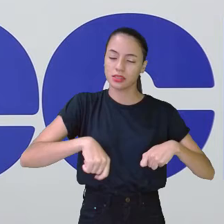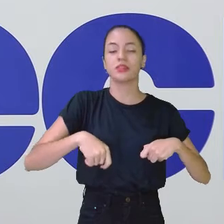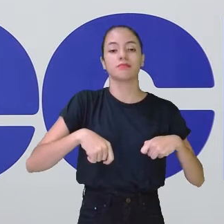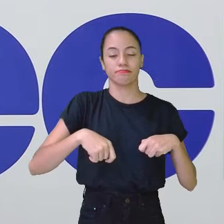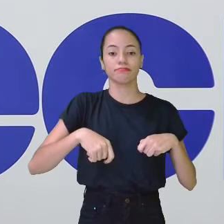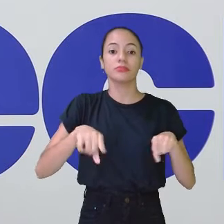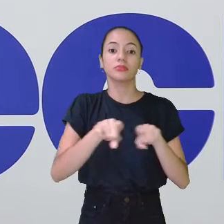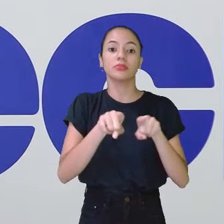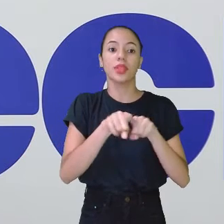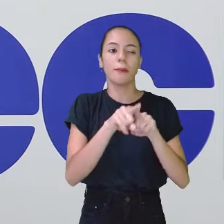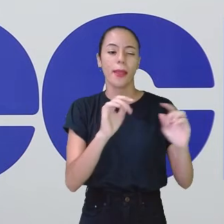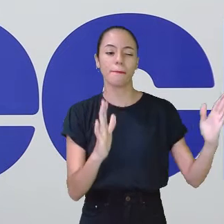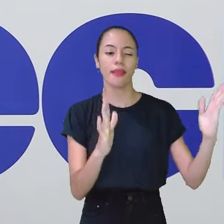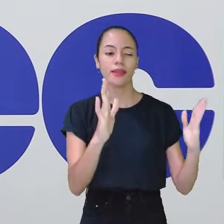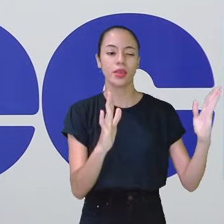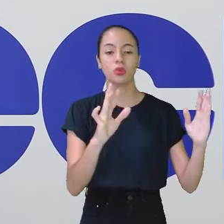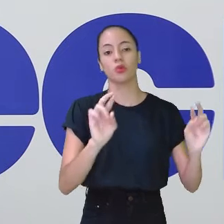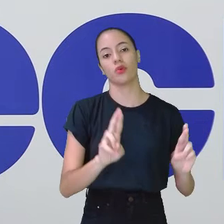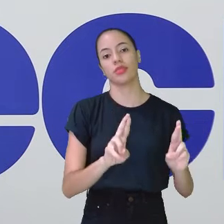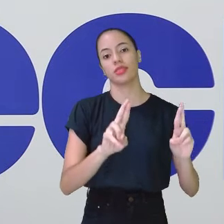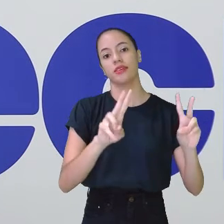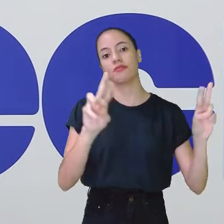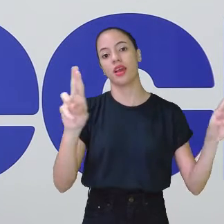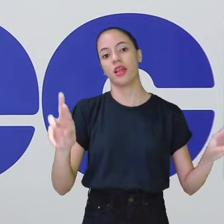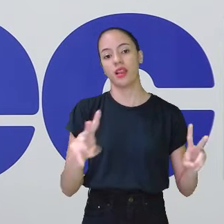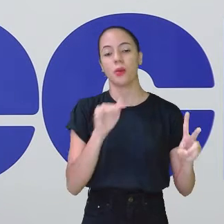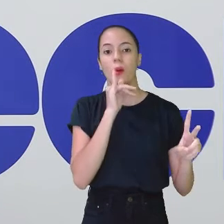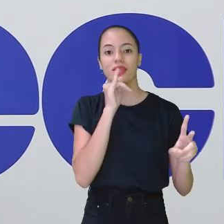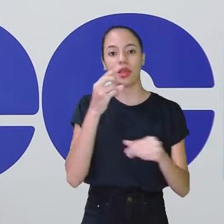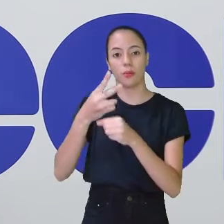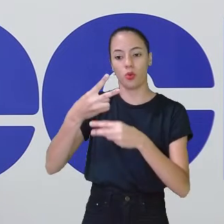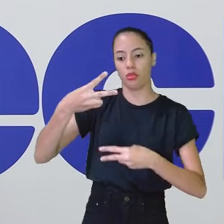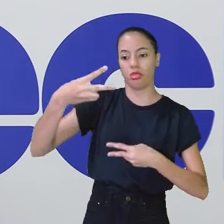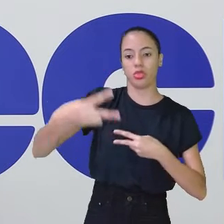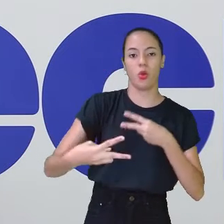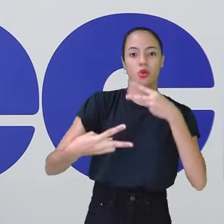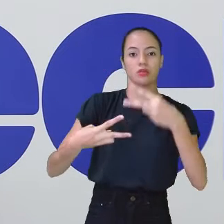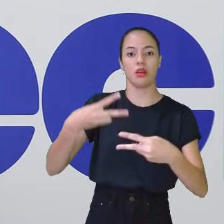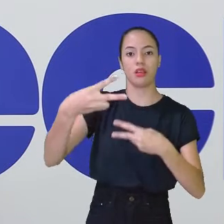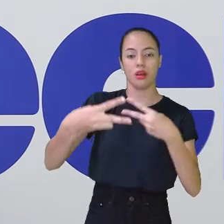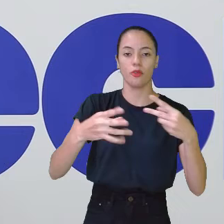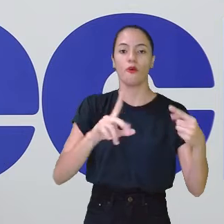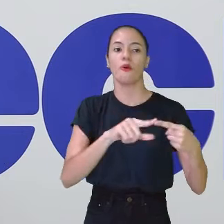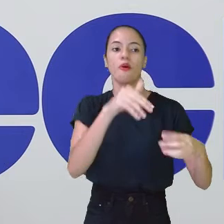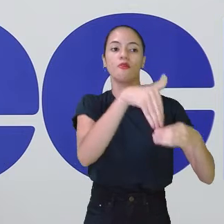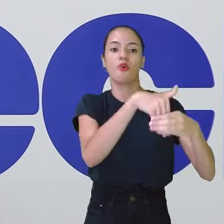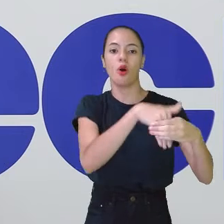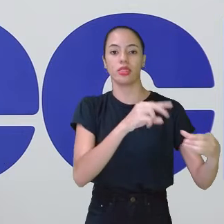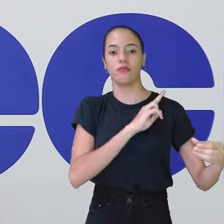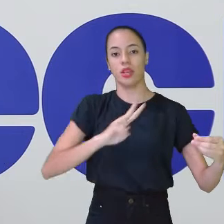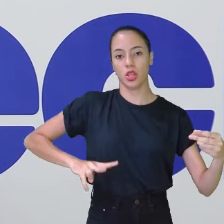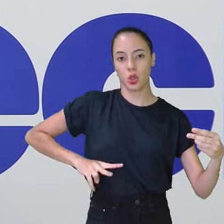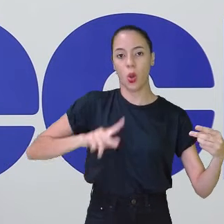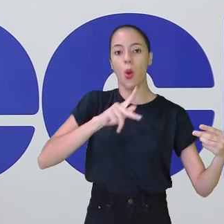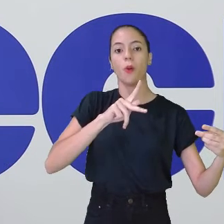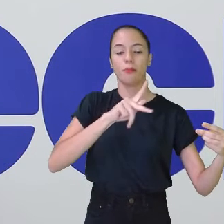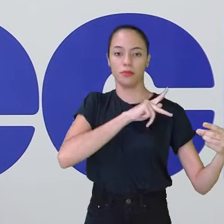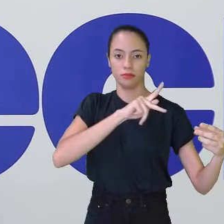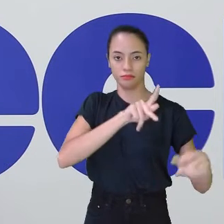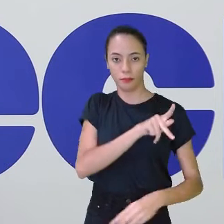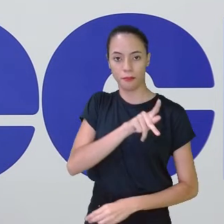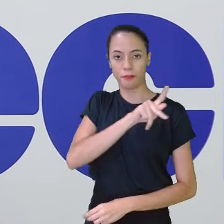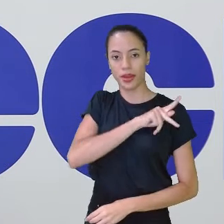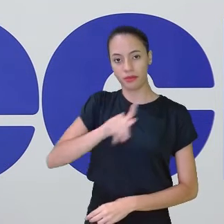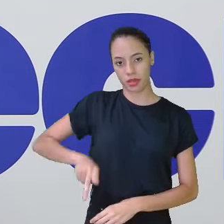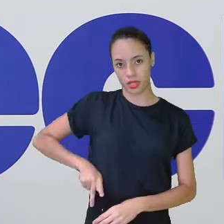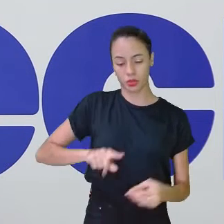periodização, né? Os períodos são diferentes. A cada 2 anos, né? Você tem a questão do prefeito, vereador. Aí depois, por mais 2 anos, chegou a